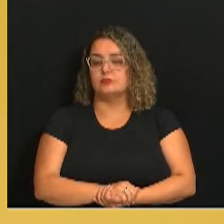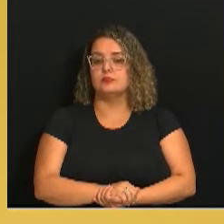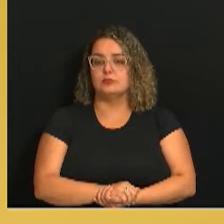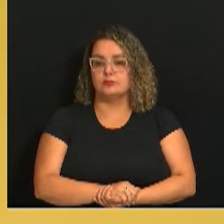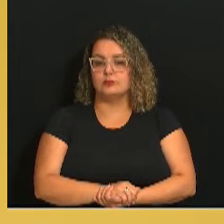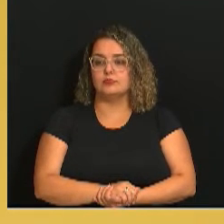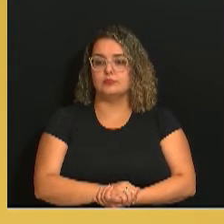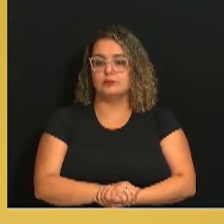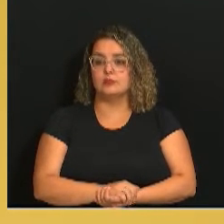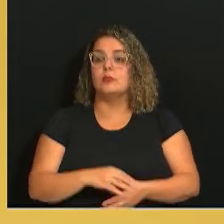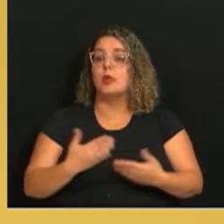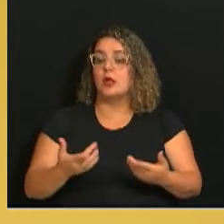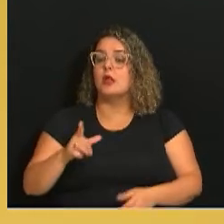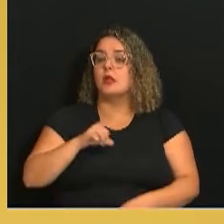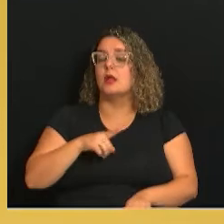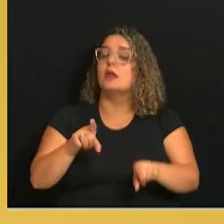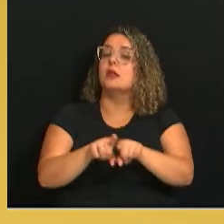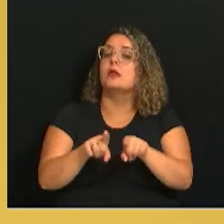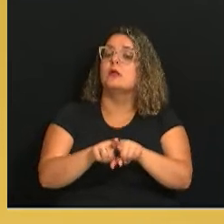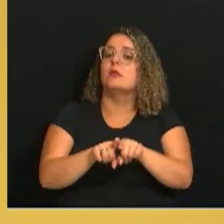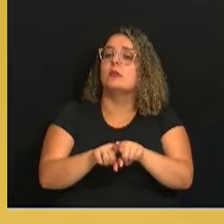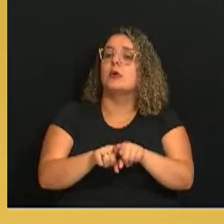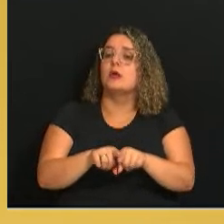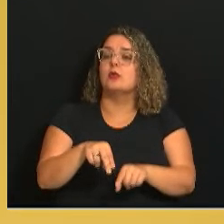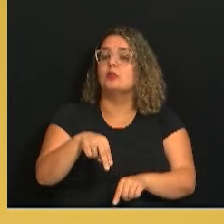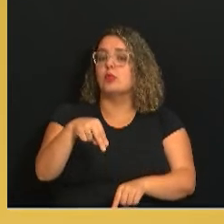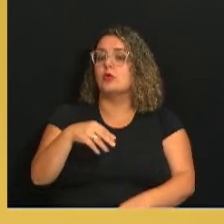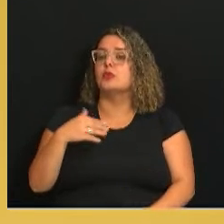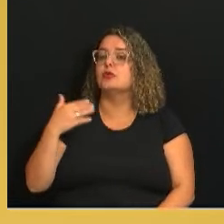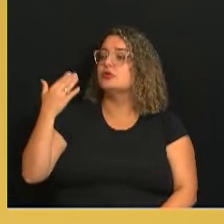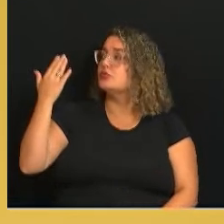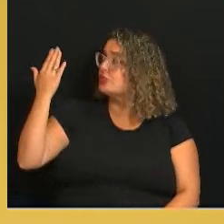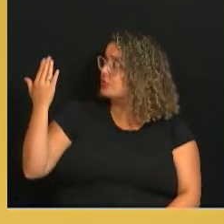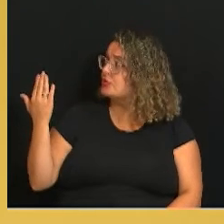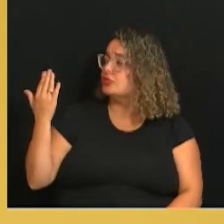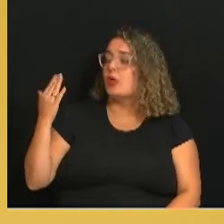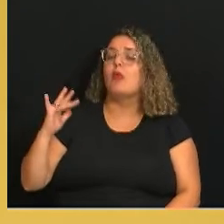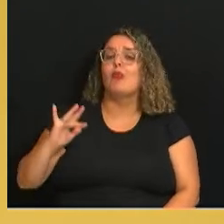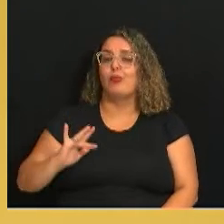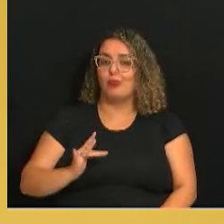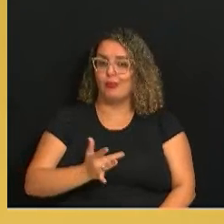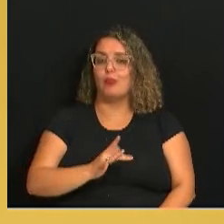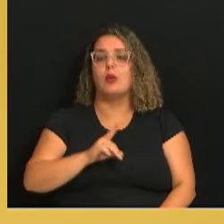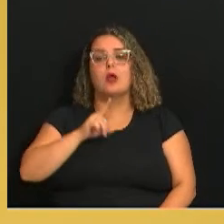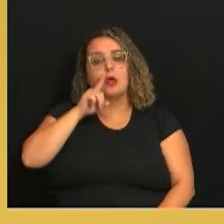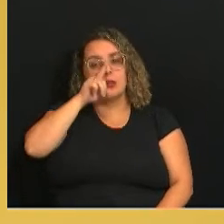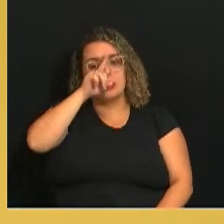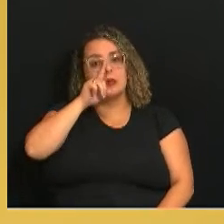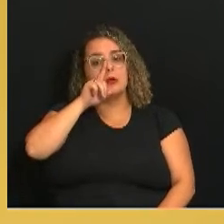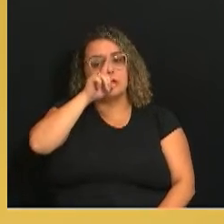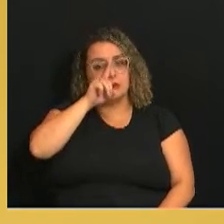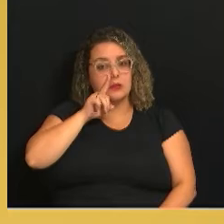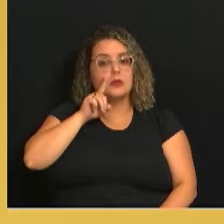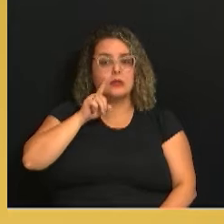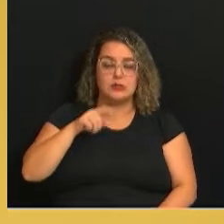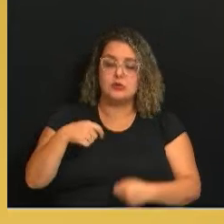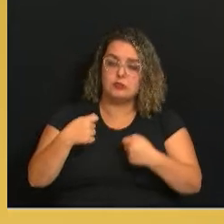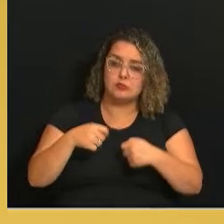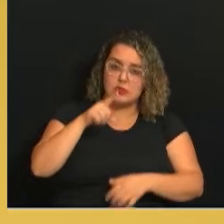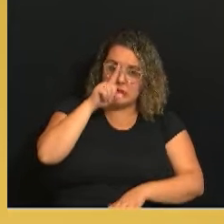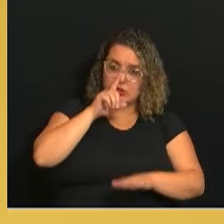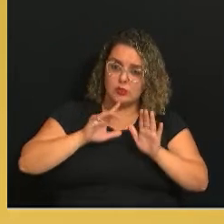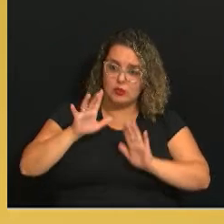sobre Covid-19, números de vacinação, tem a campanha contra o vírus influenza também, e a dengue segue preocupando, Mirna?